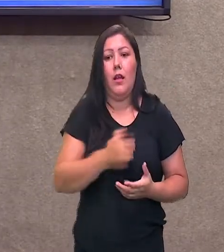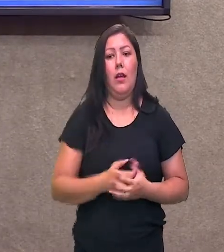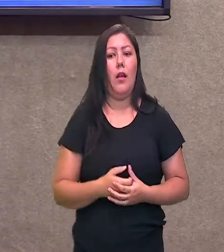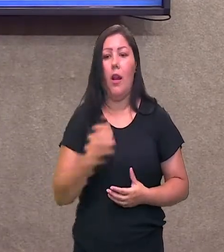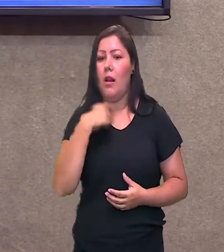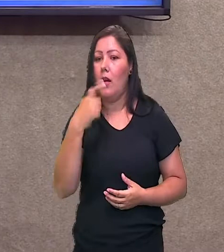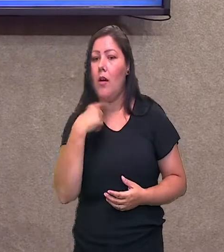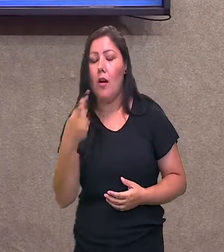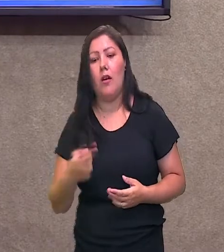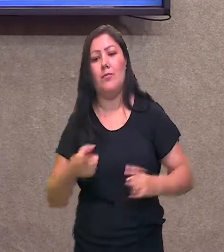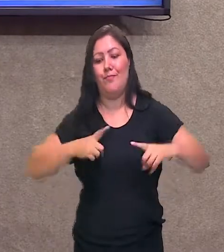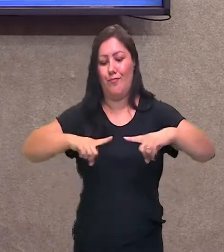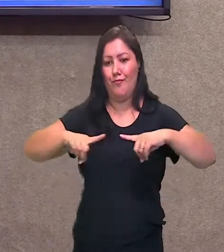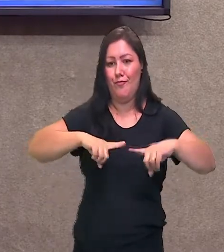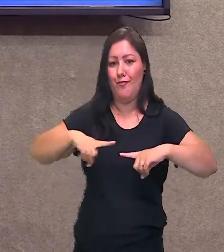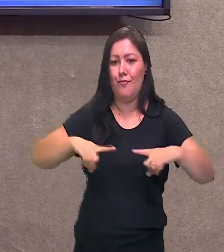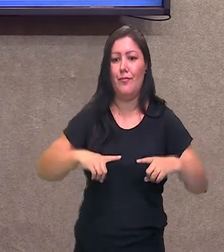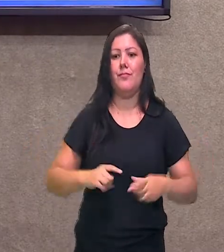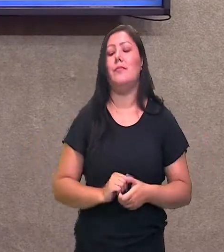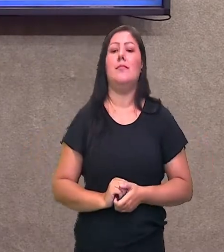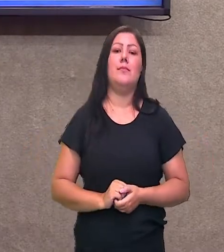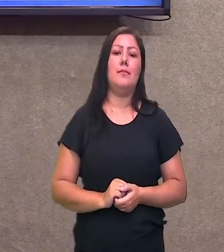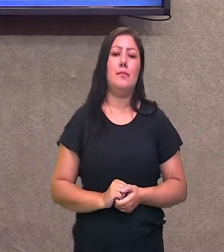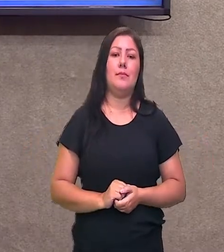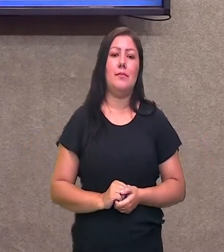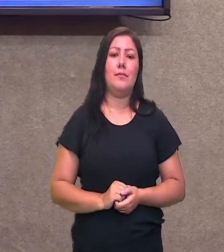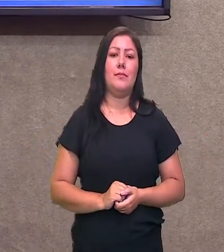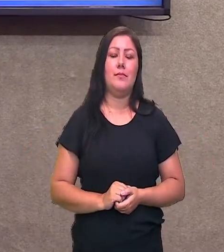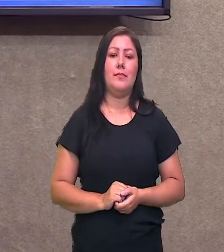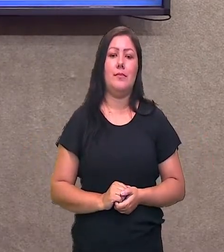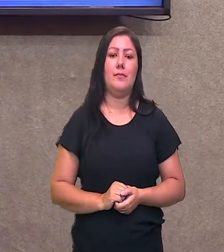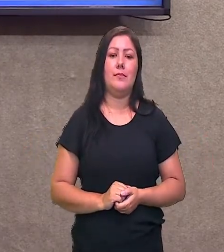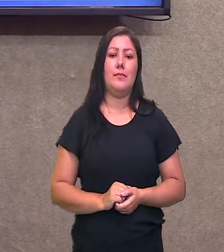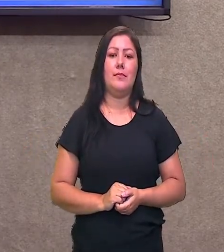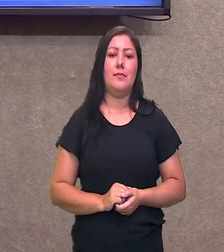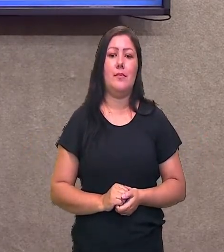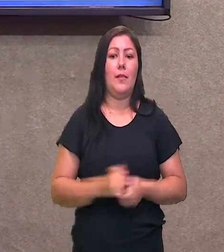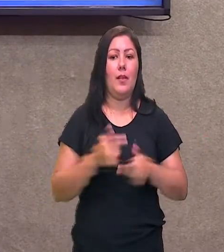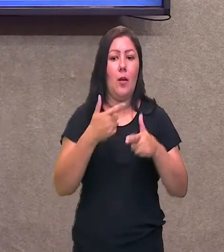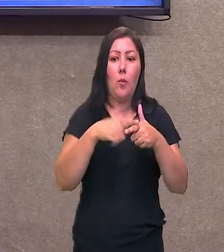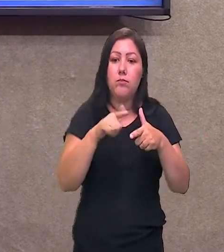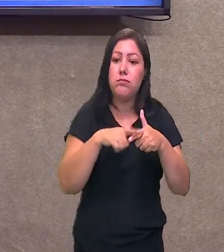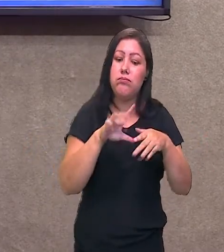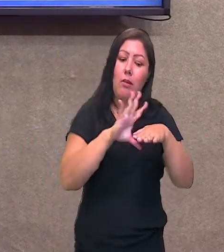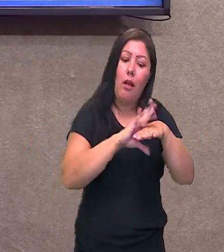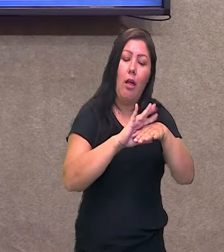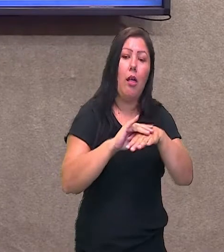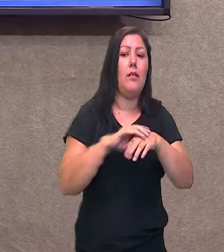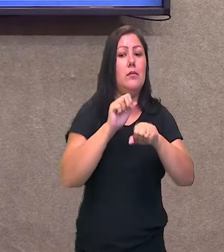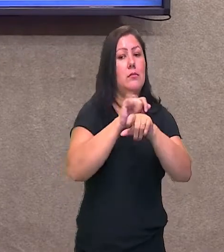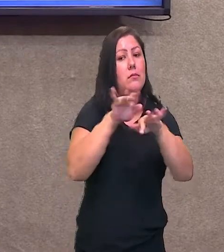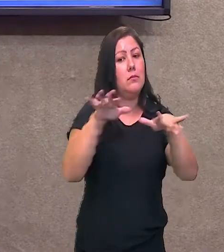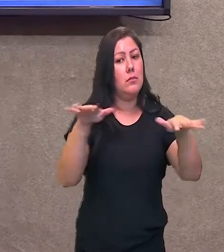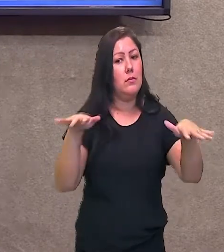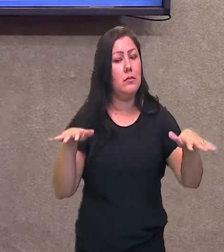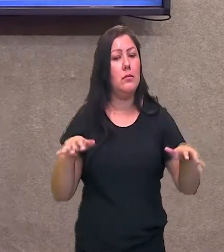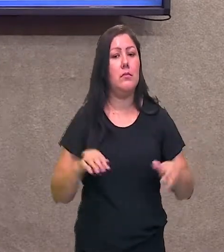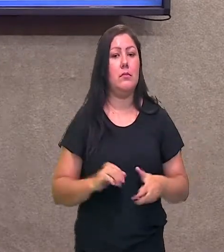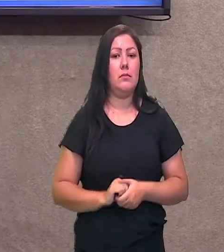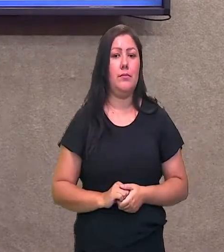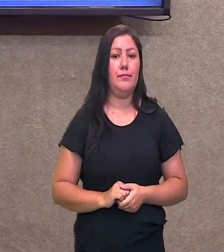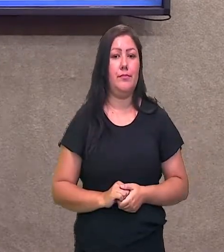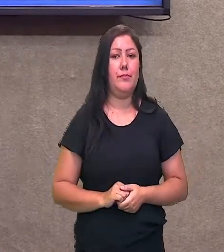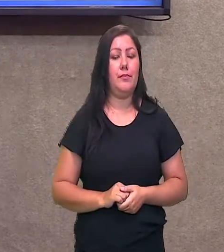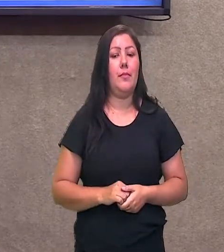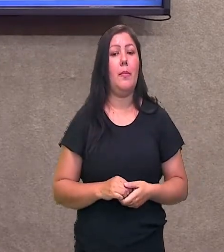que está fazendo aumentar o número de pessoas contaminadas. Então, ele tem que